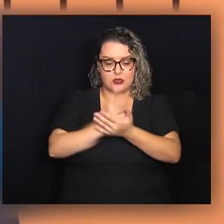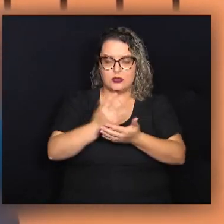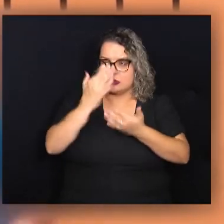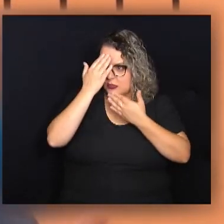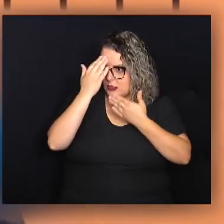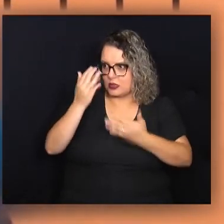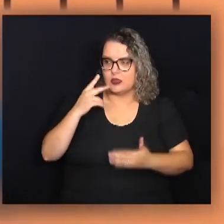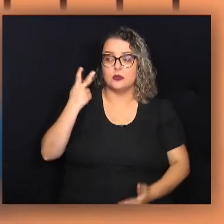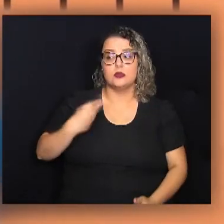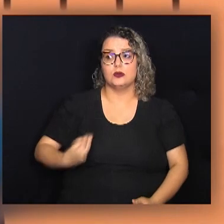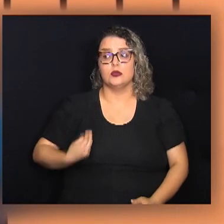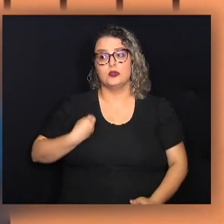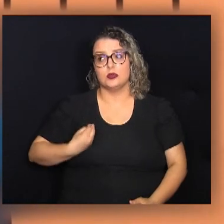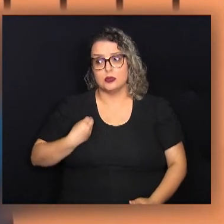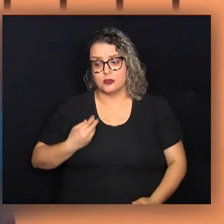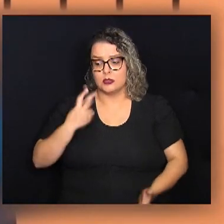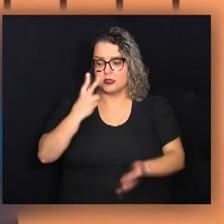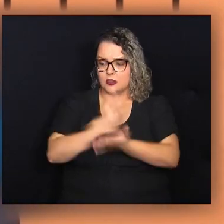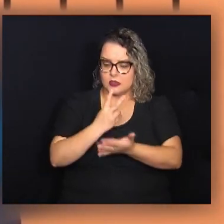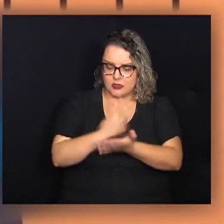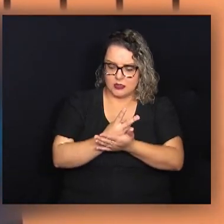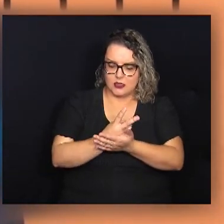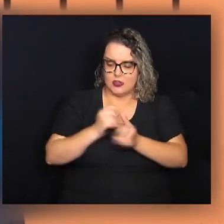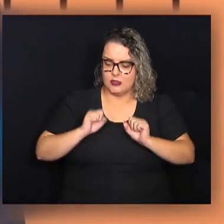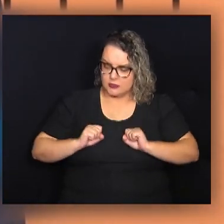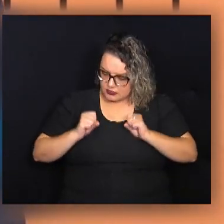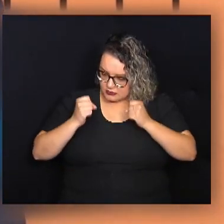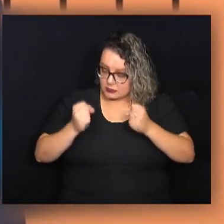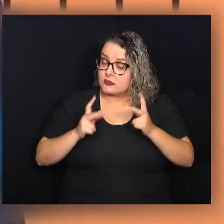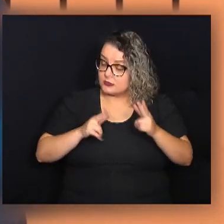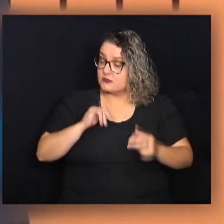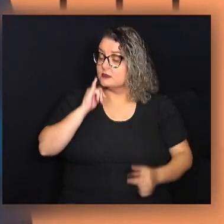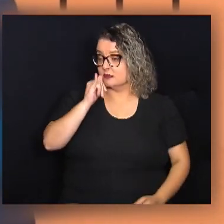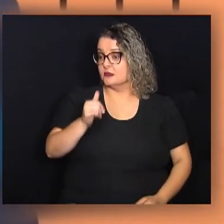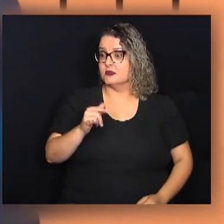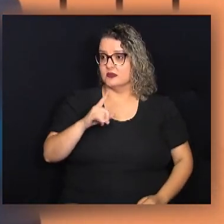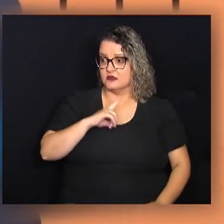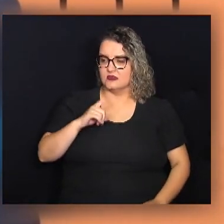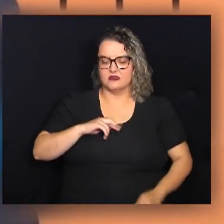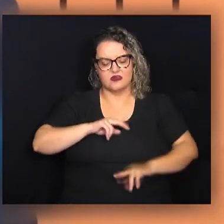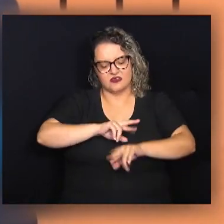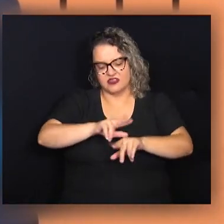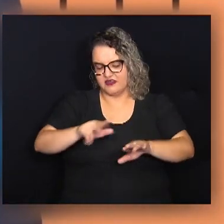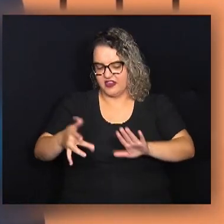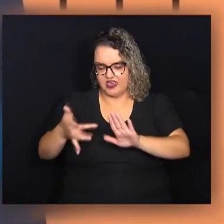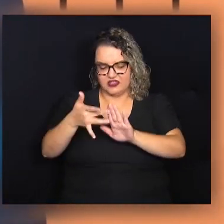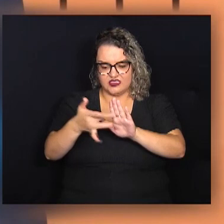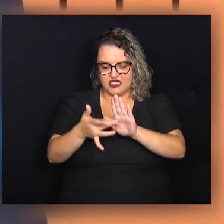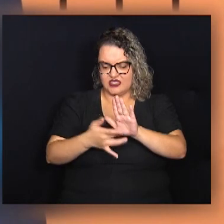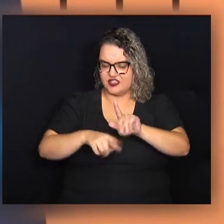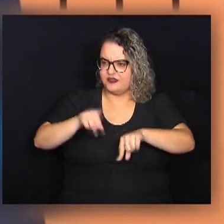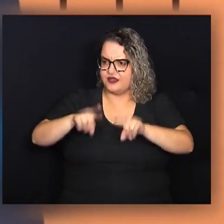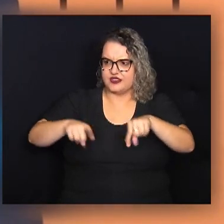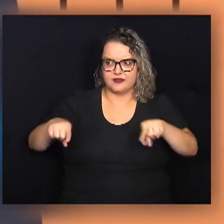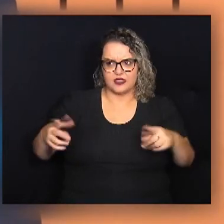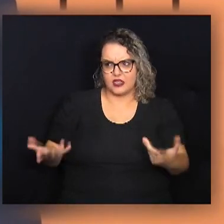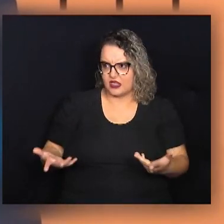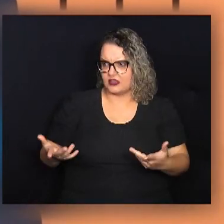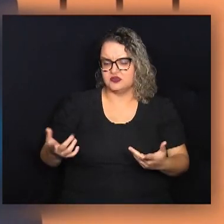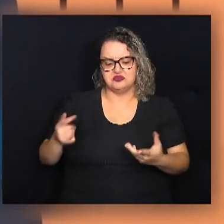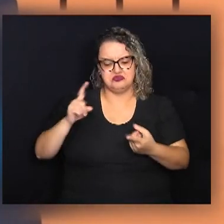vereadores aqui presentes por estar nessa, e como eu disse aqui, nós tivemos vários itens diversificados, seja na questão